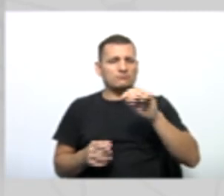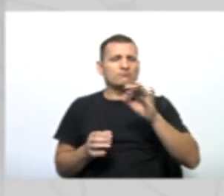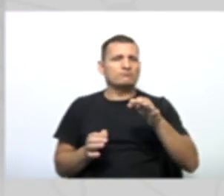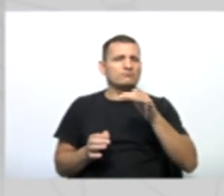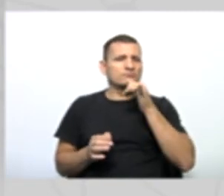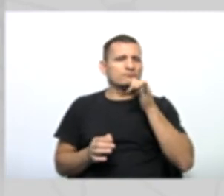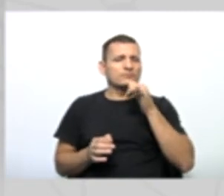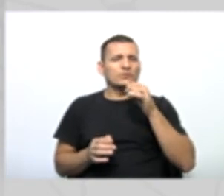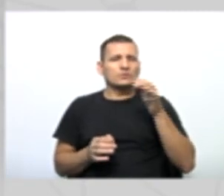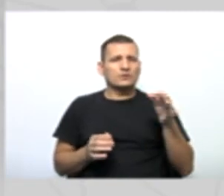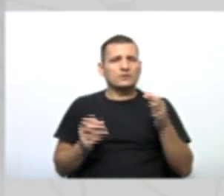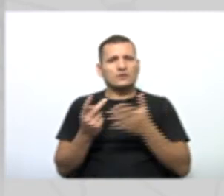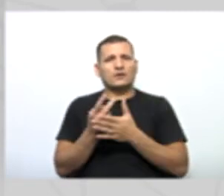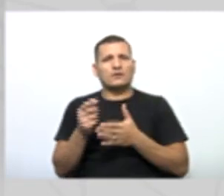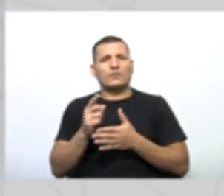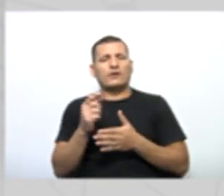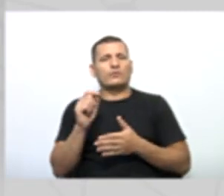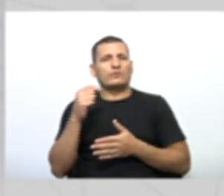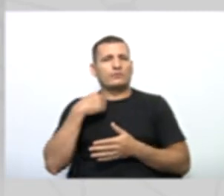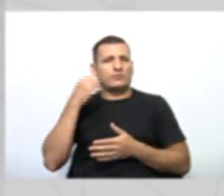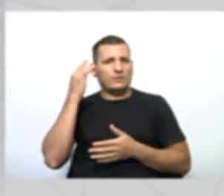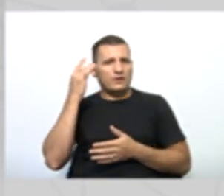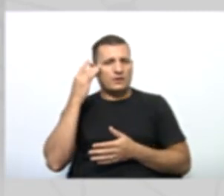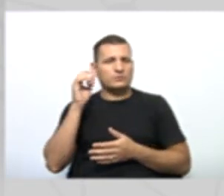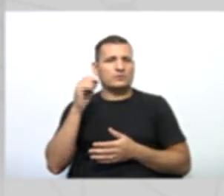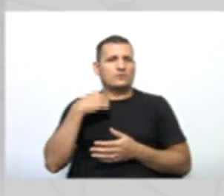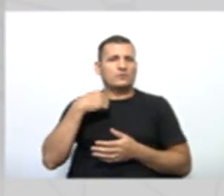que eu acho, que eu penso, que eu quero.